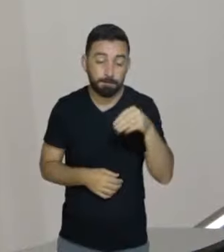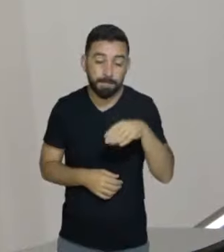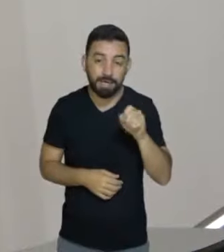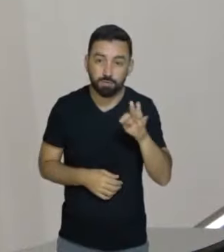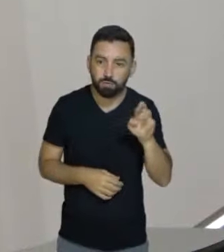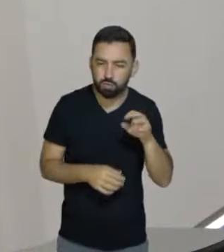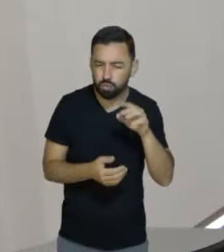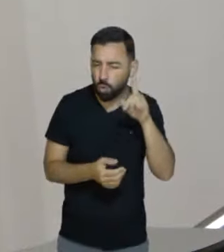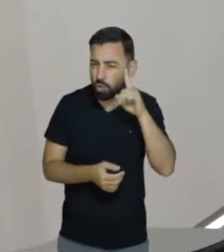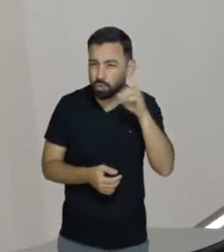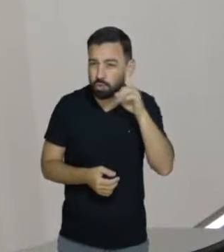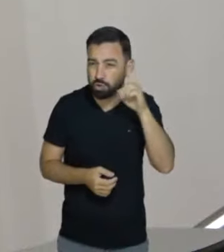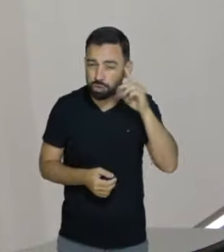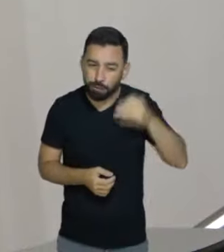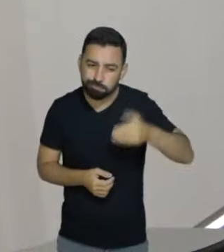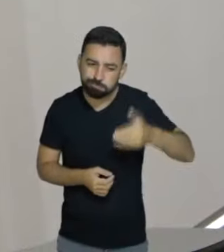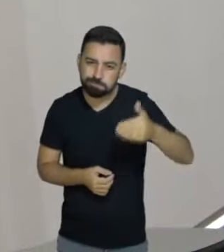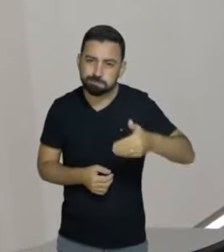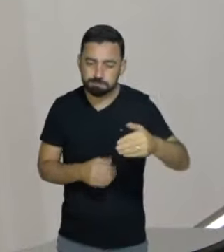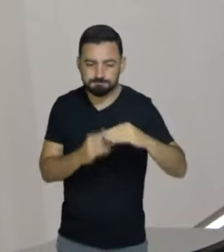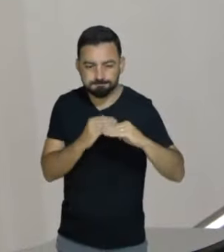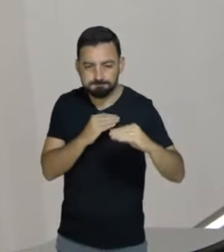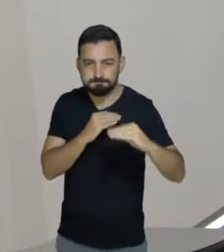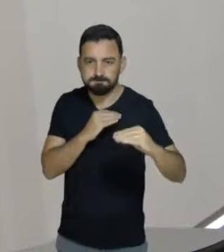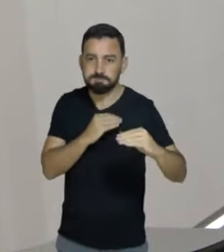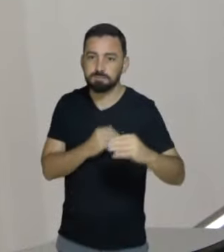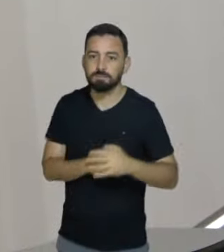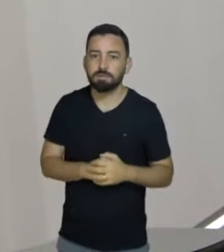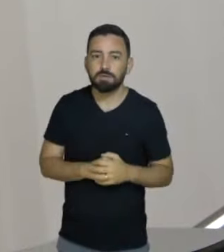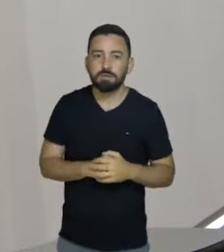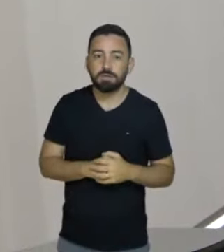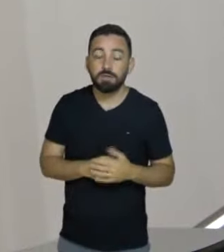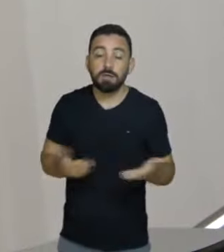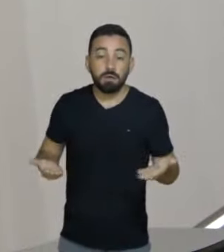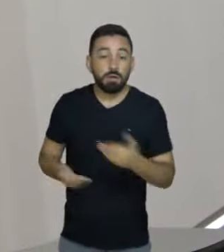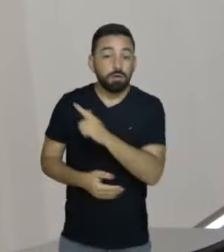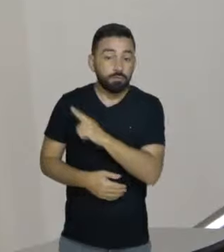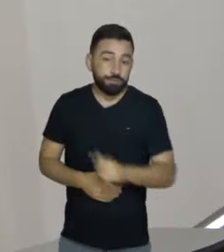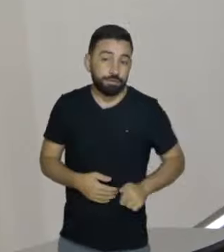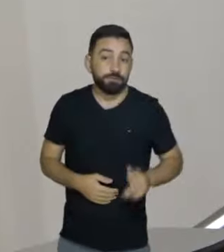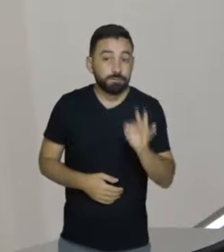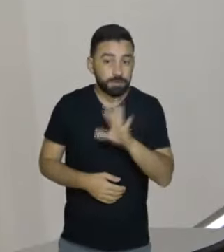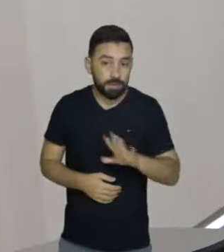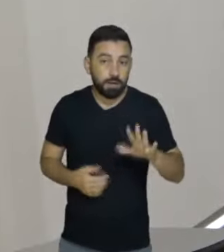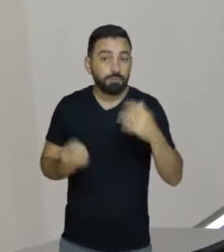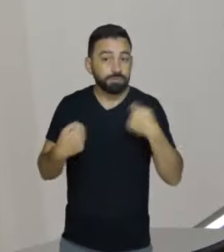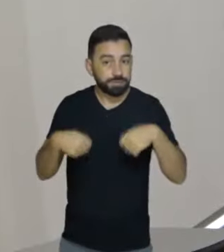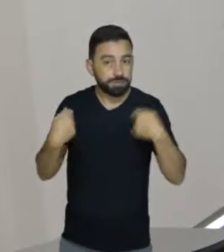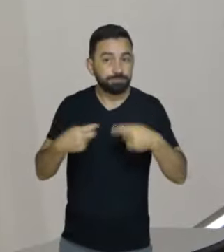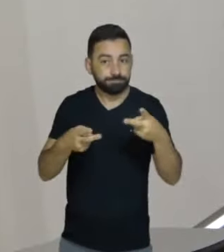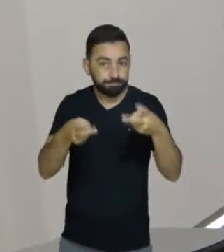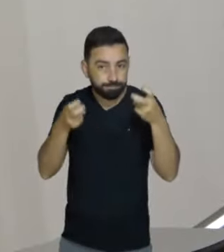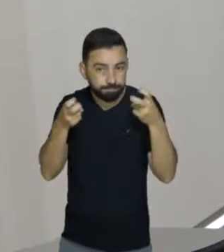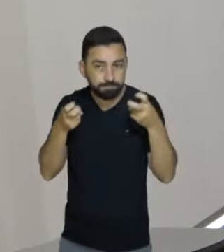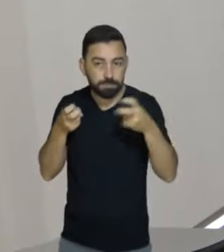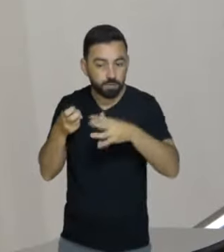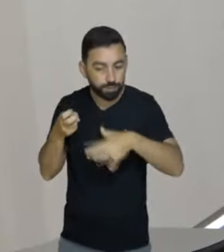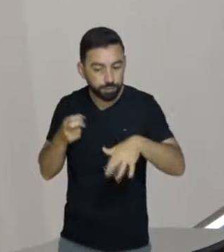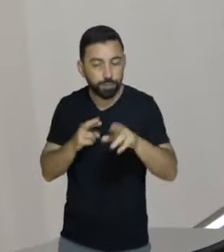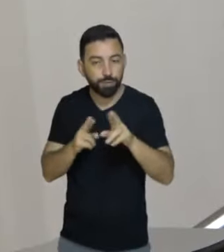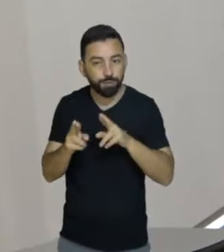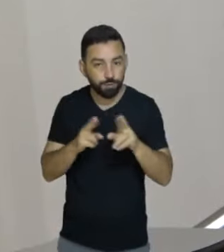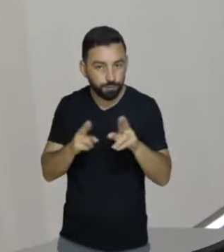Mas o governo federal precisa olhar pelas